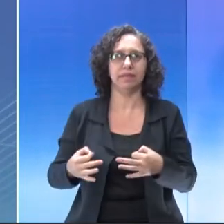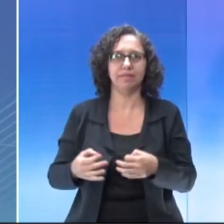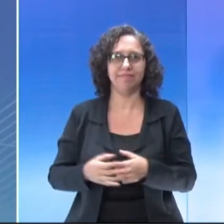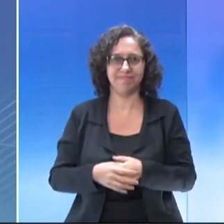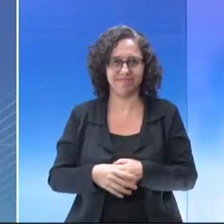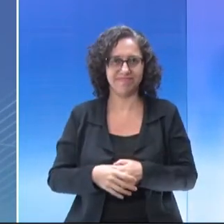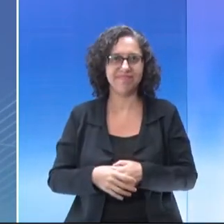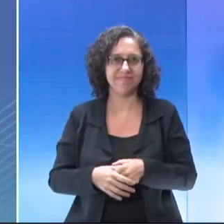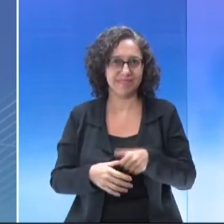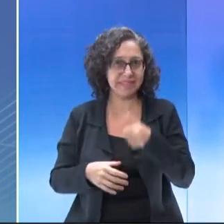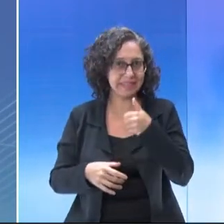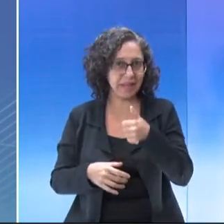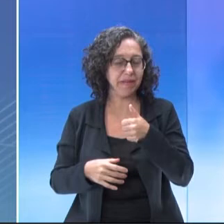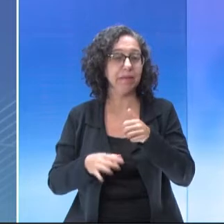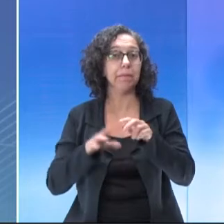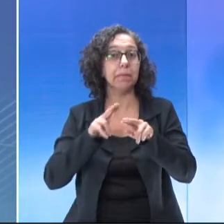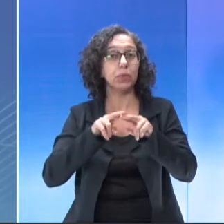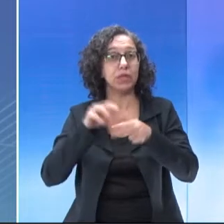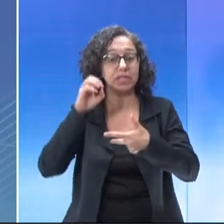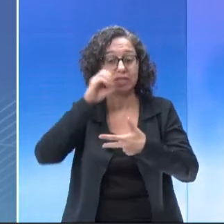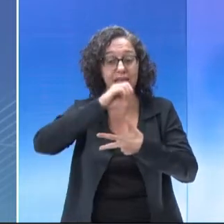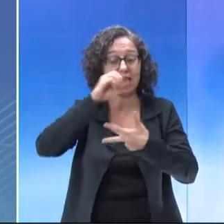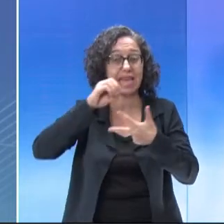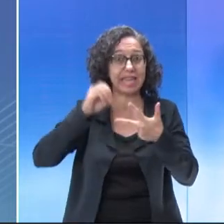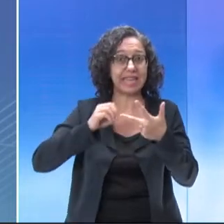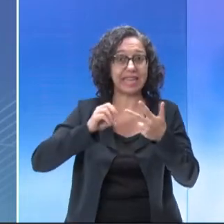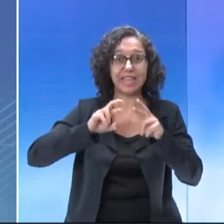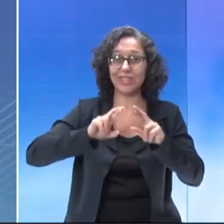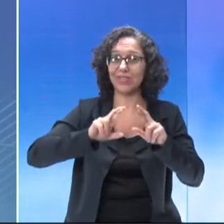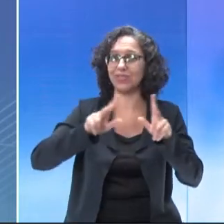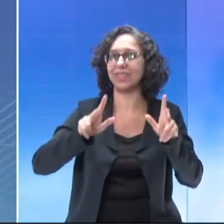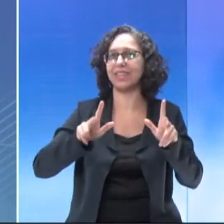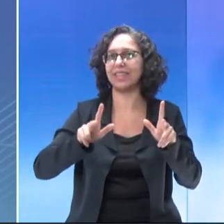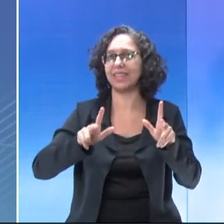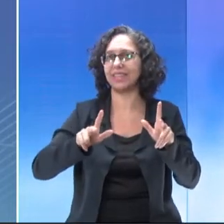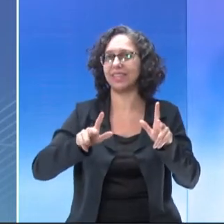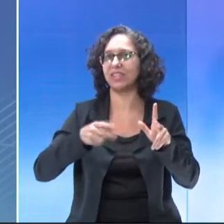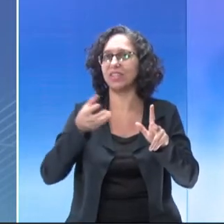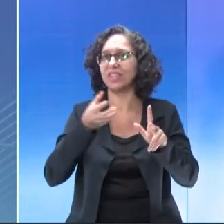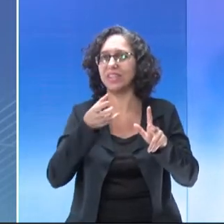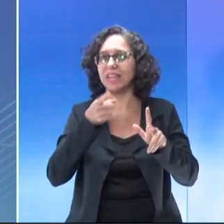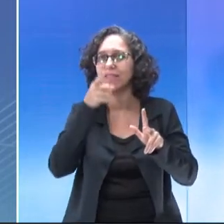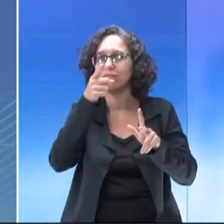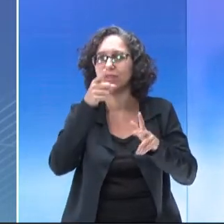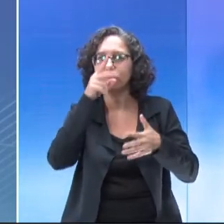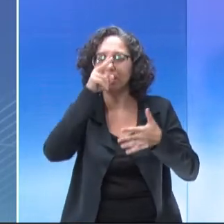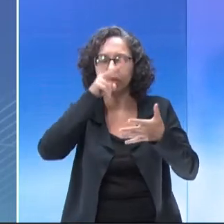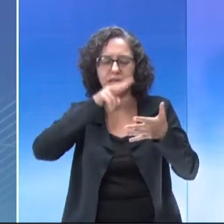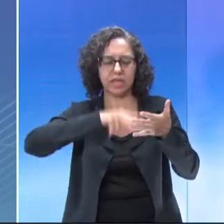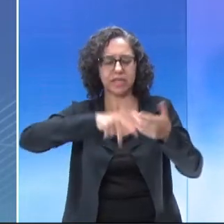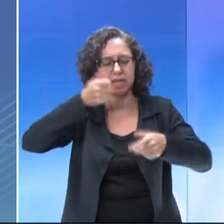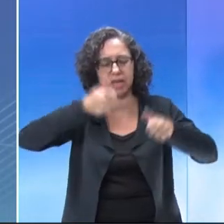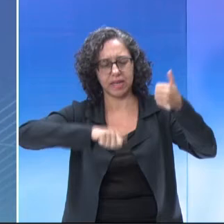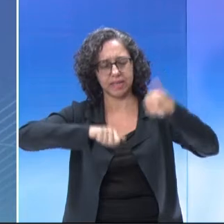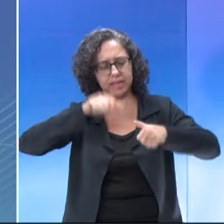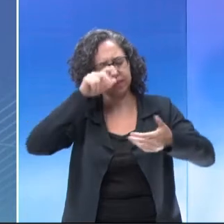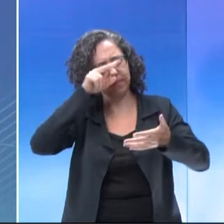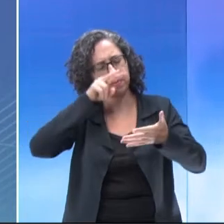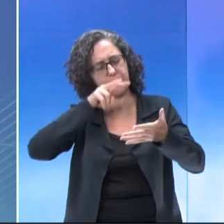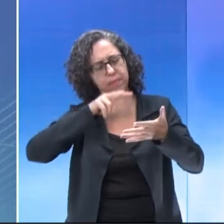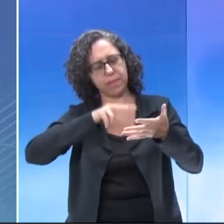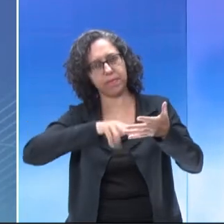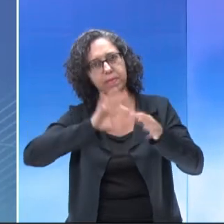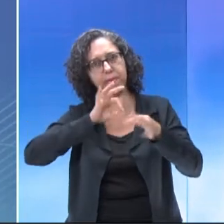dá ali outras possibilidades, você acaba chegando próximo, às vezes, acertando a questão. Então, o Enem